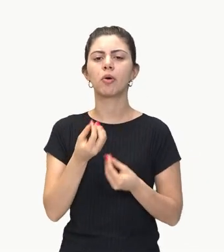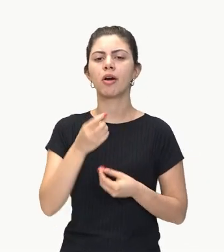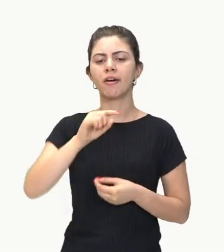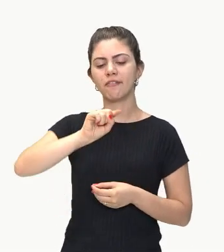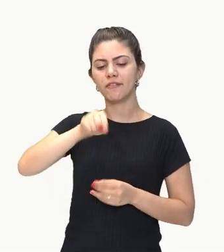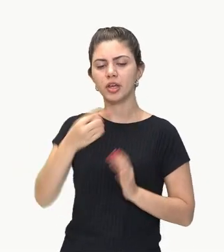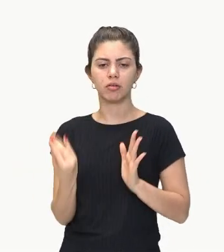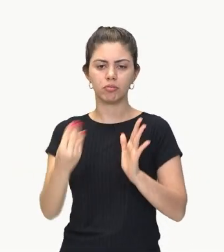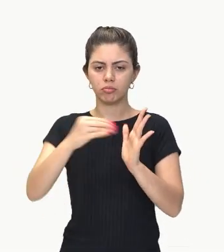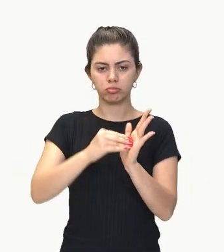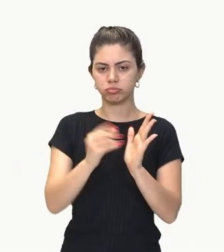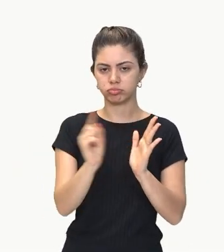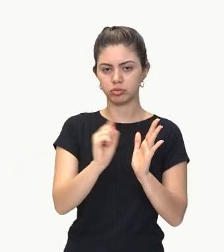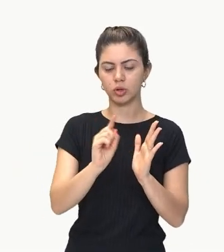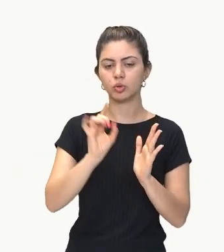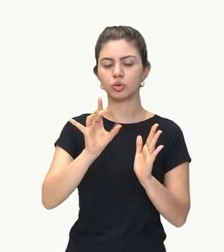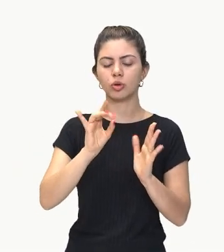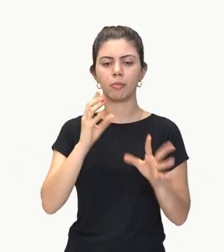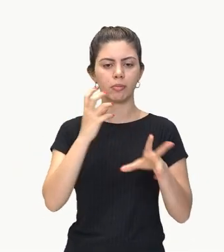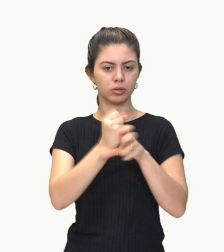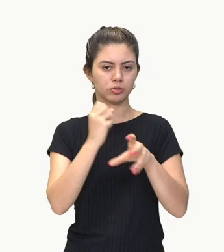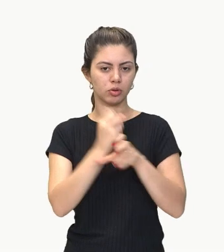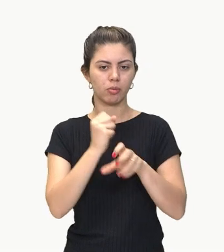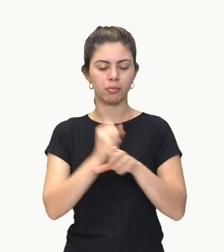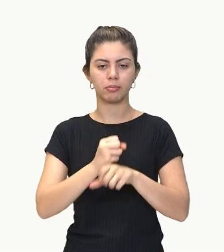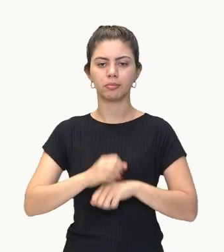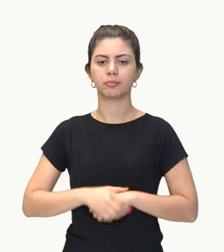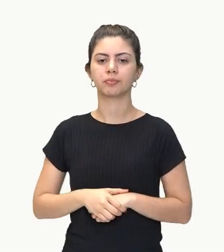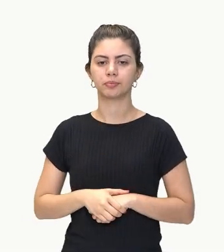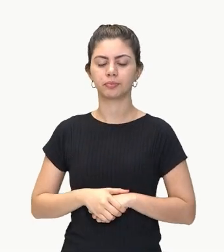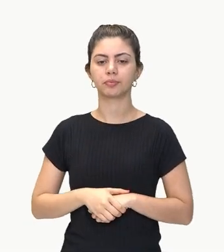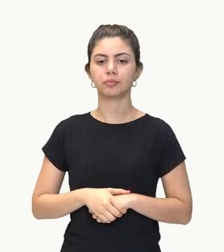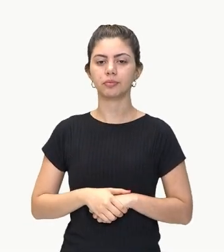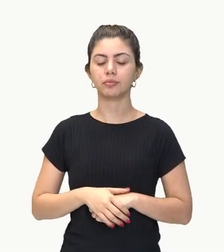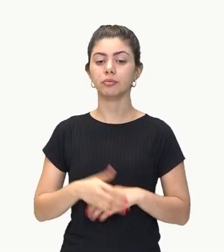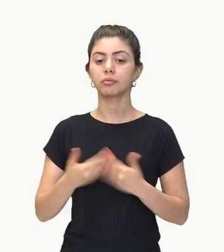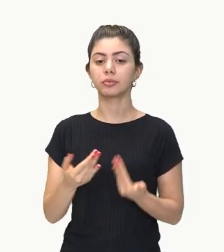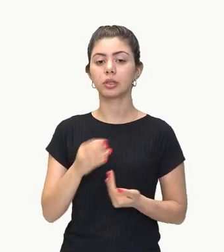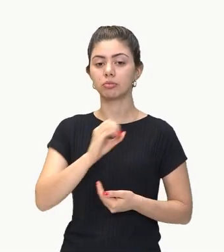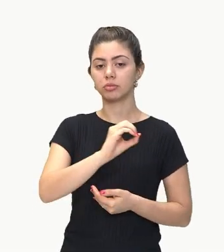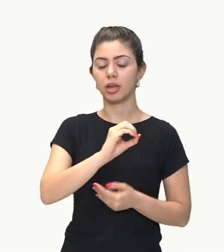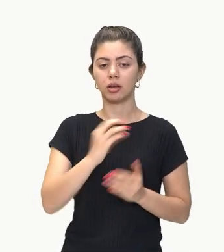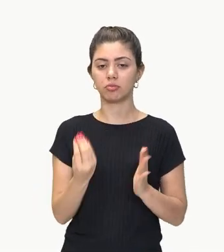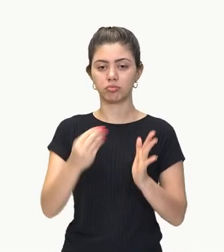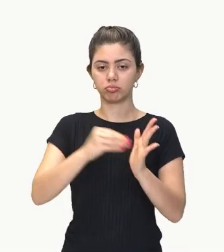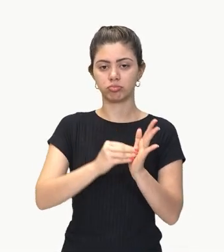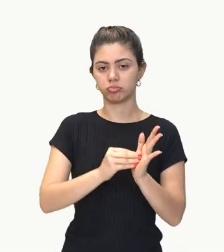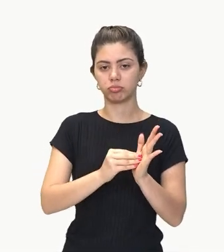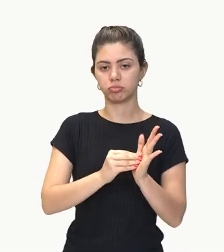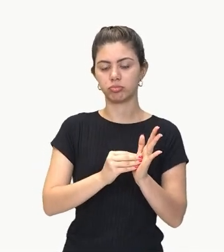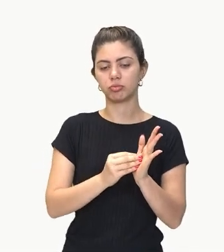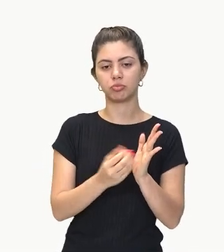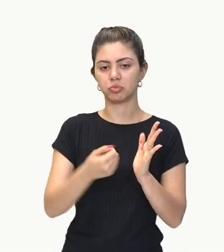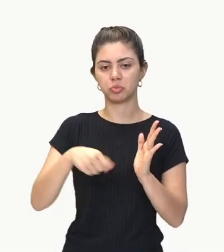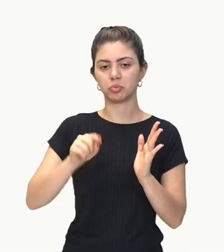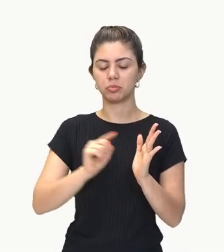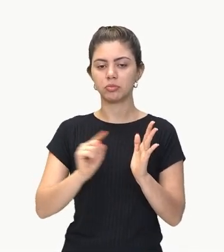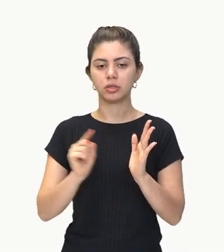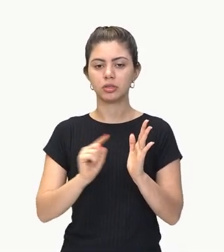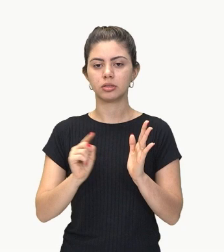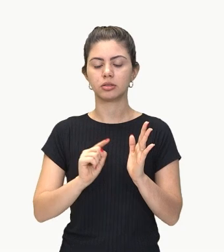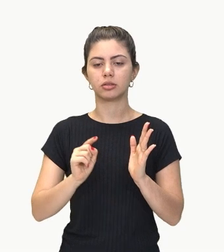Certo? Lembrando que eu só vou colocar aqui a vírgula só para a gente conferir. E eu não vou colocar o 0 no final para vocês só